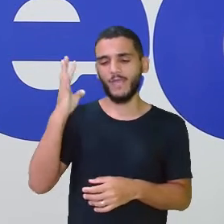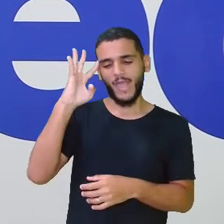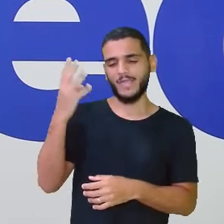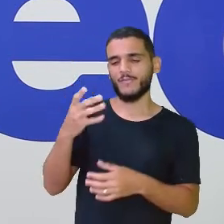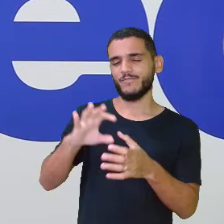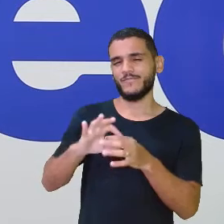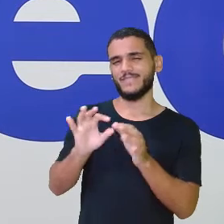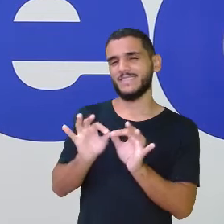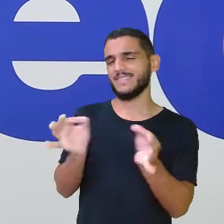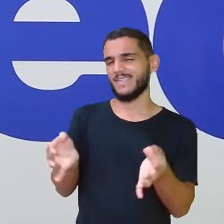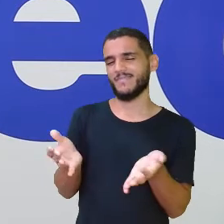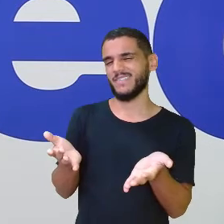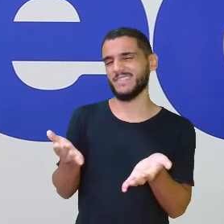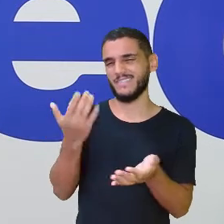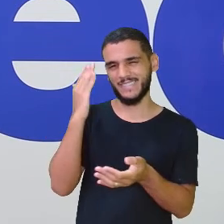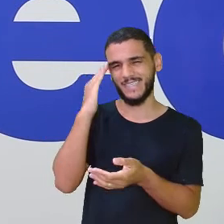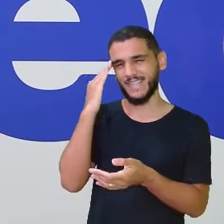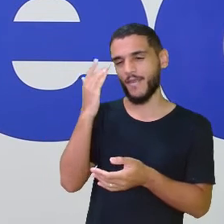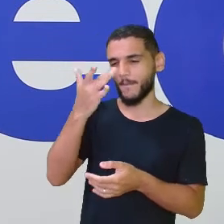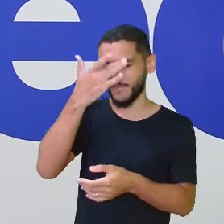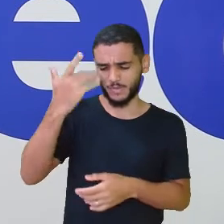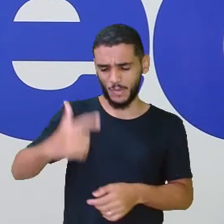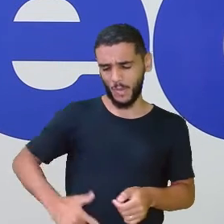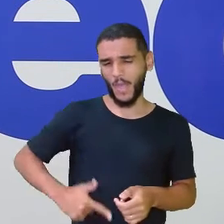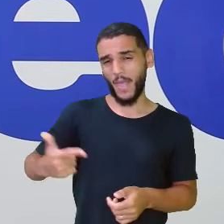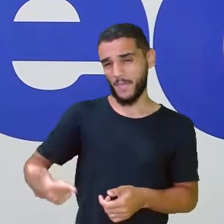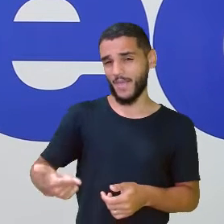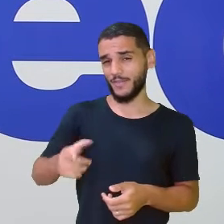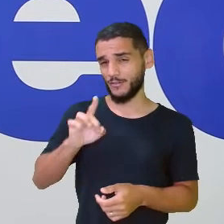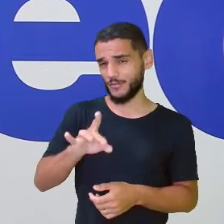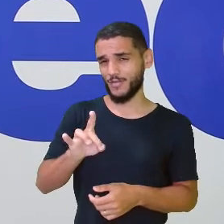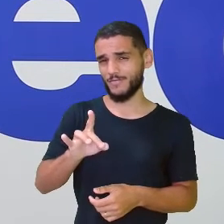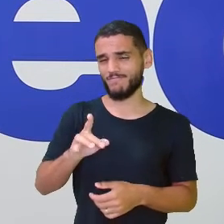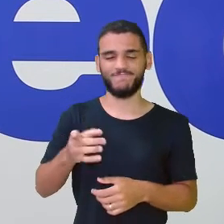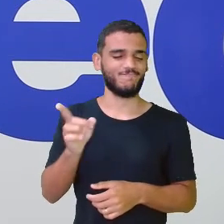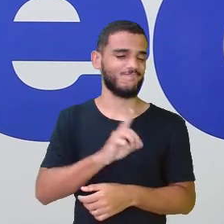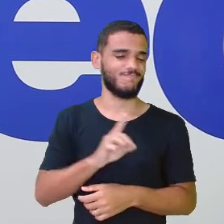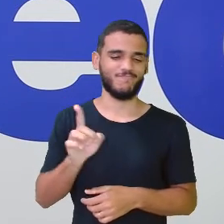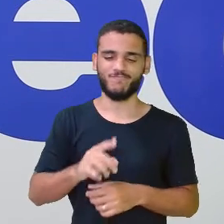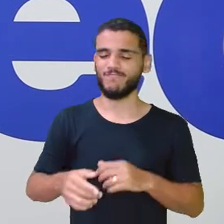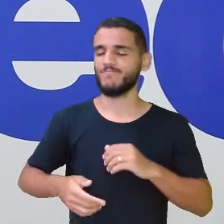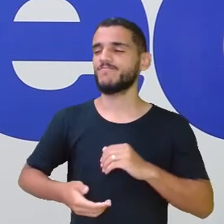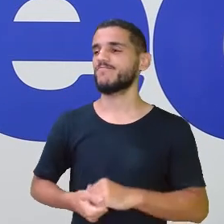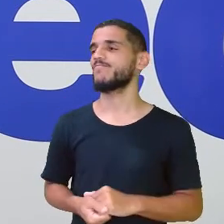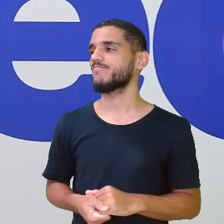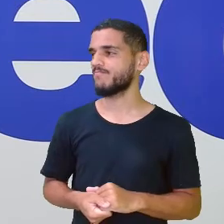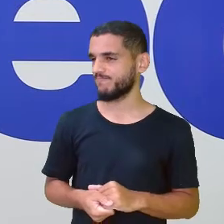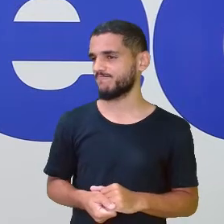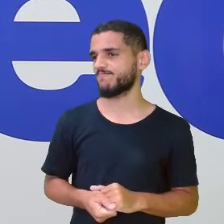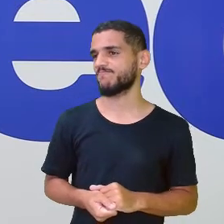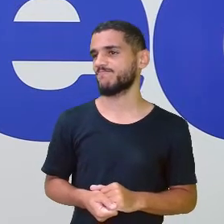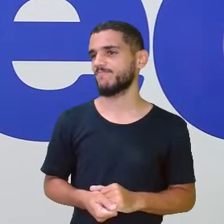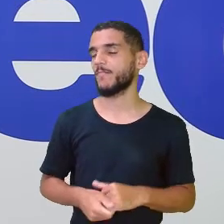tão simples assim, né? Armar a população e pronto. Não é por essa via, não